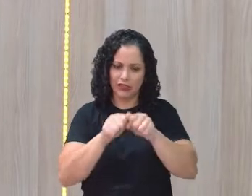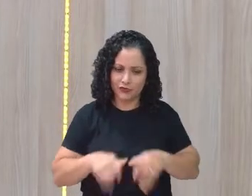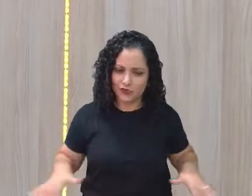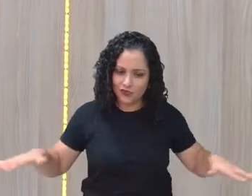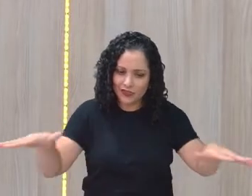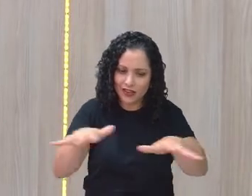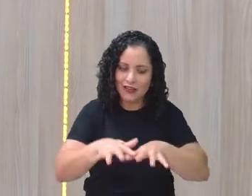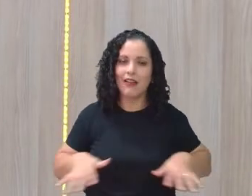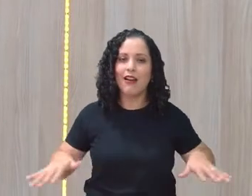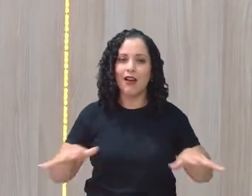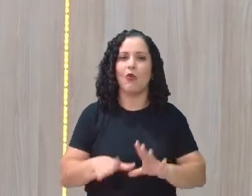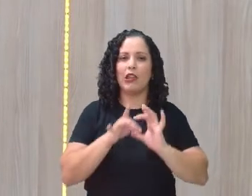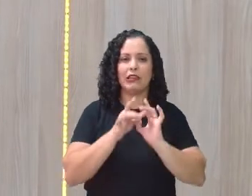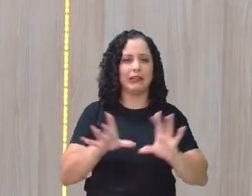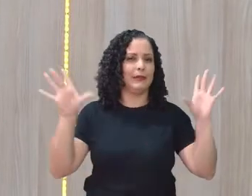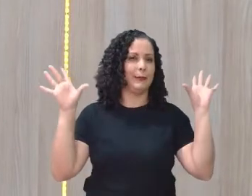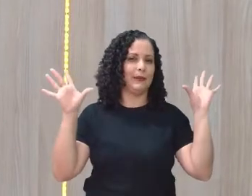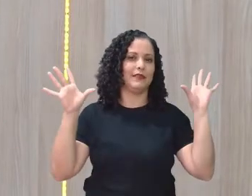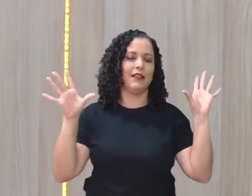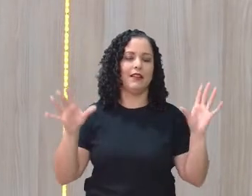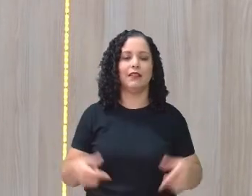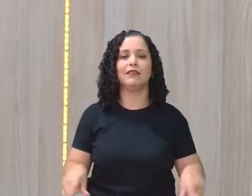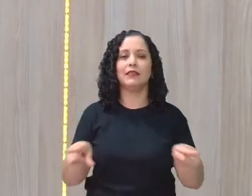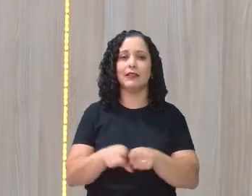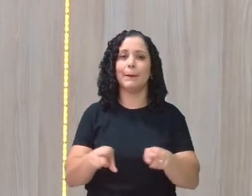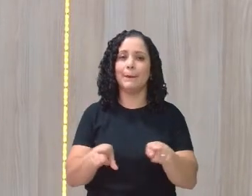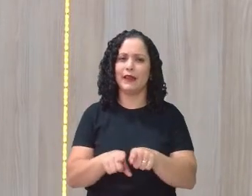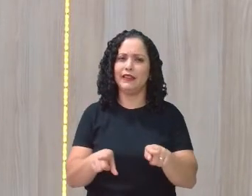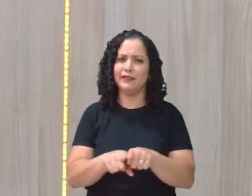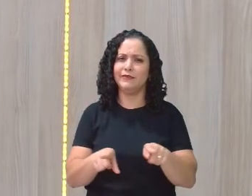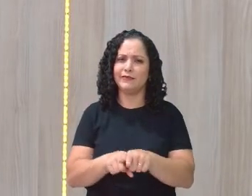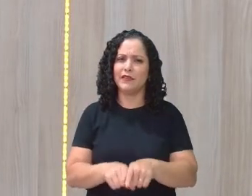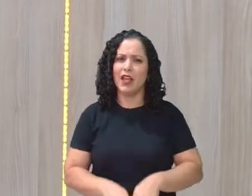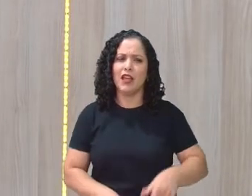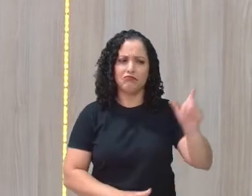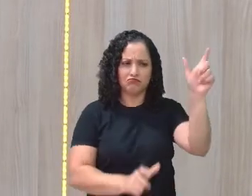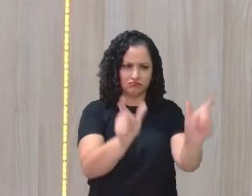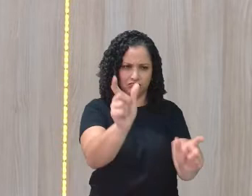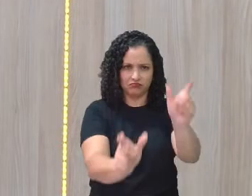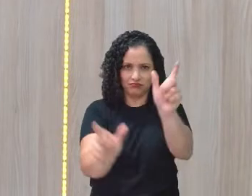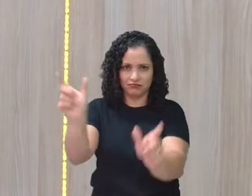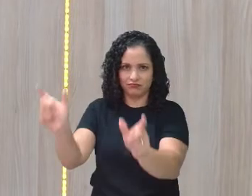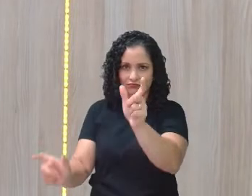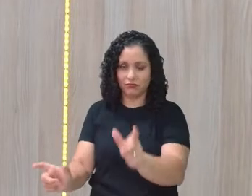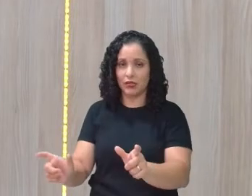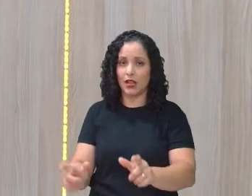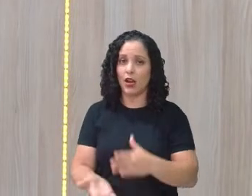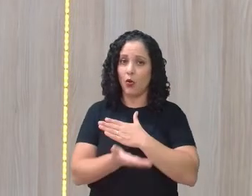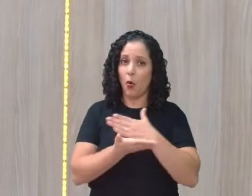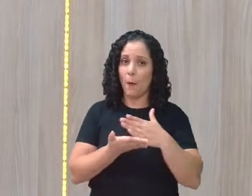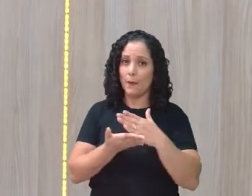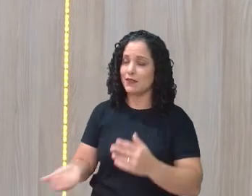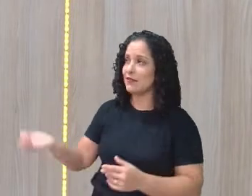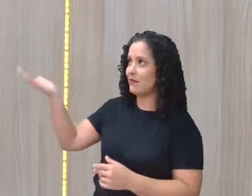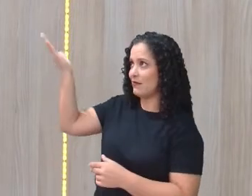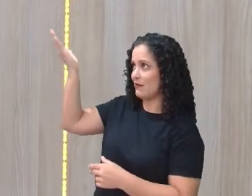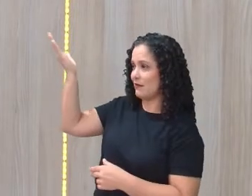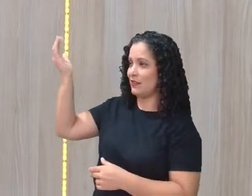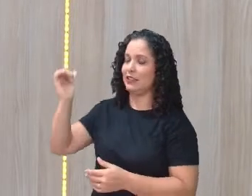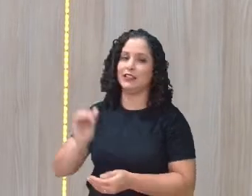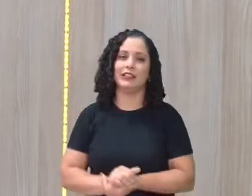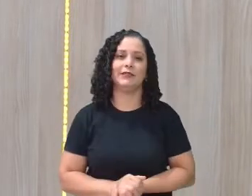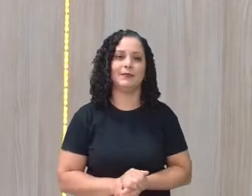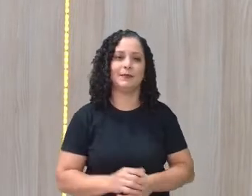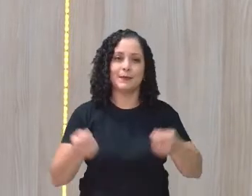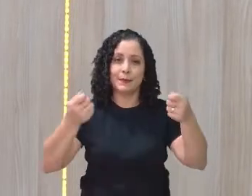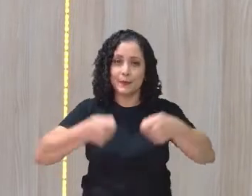liberdade de expressão, cidadania também, tudo isso veio desse momento, né? Foi muito importante, mas a gente tem